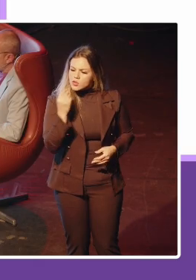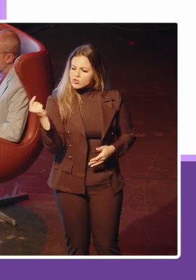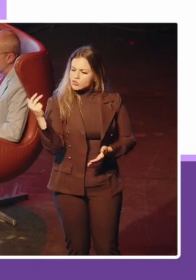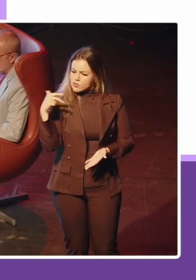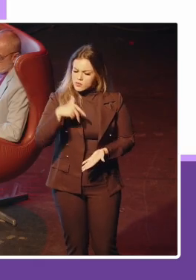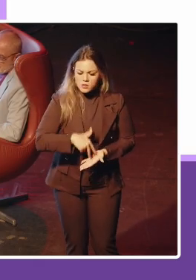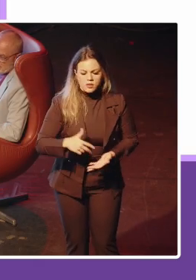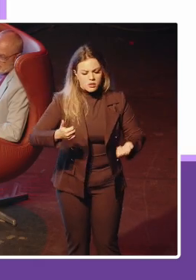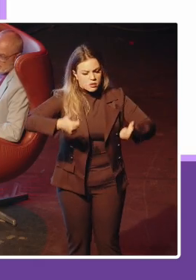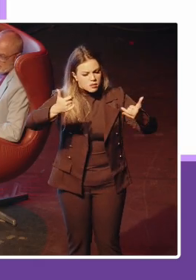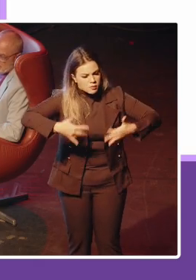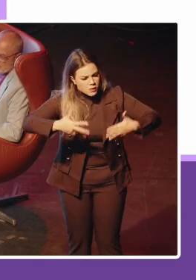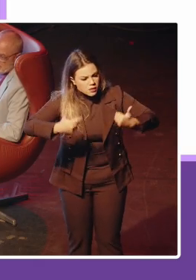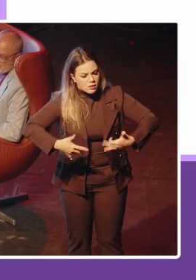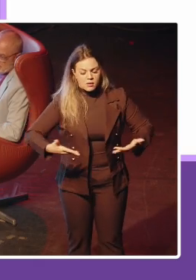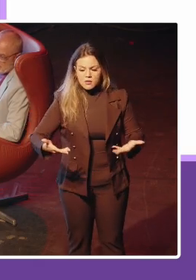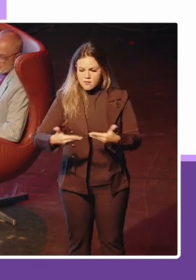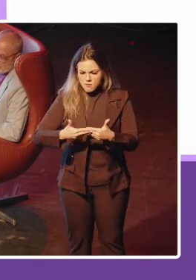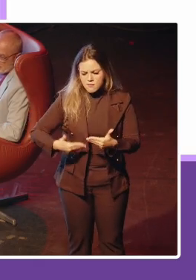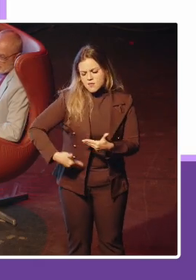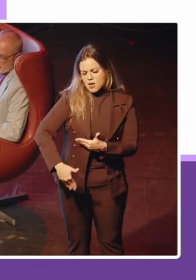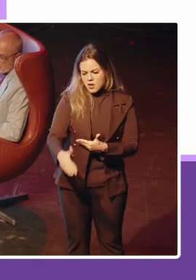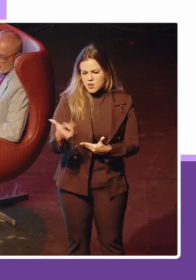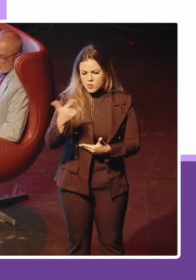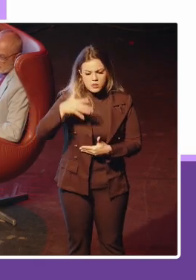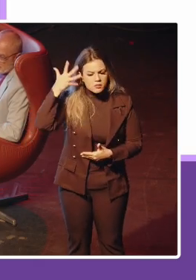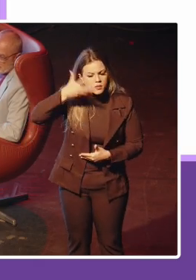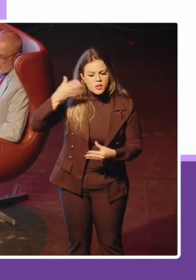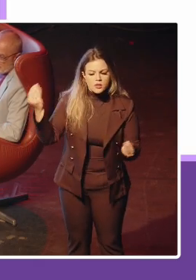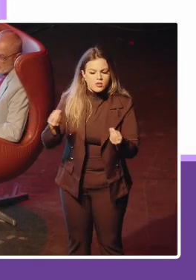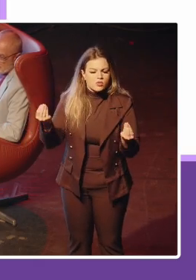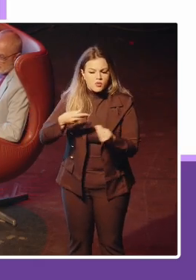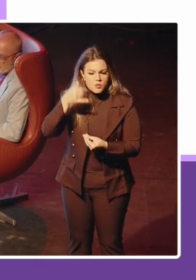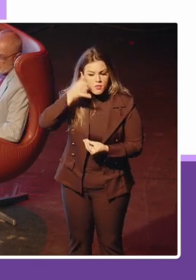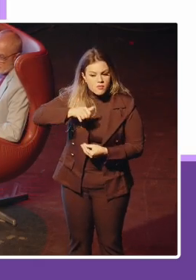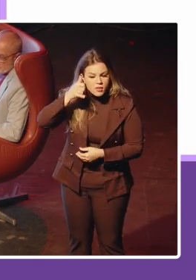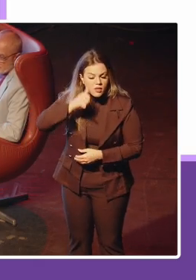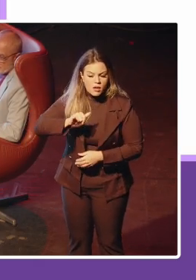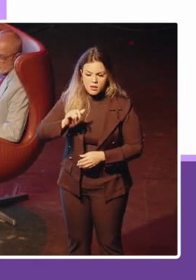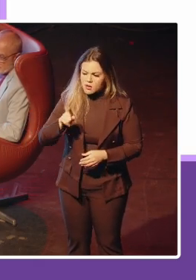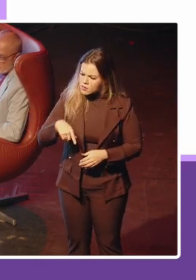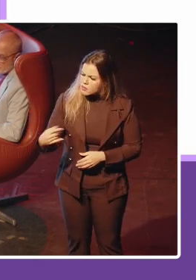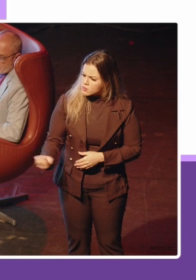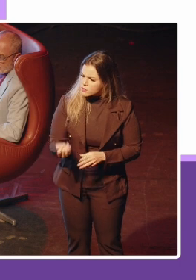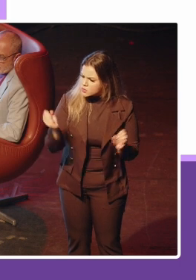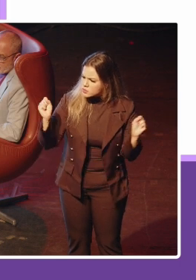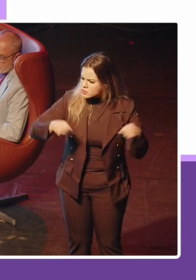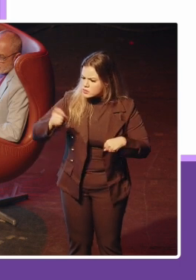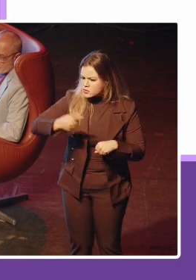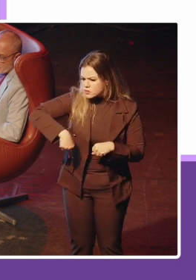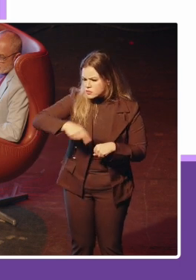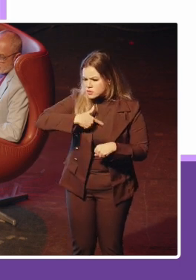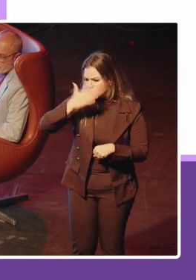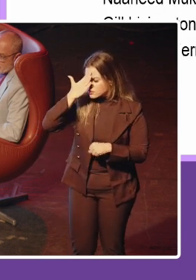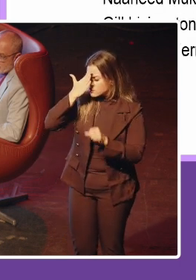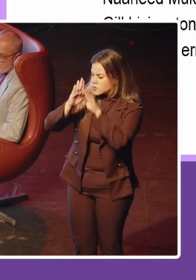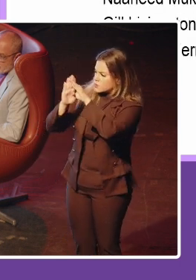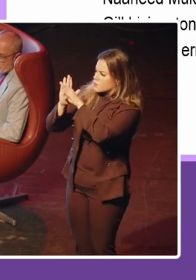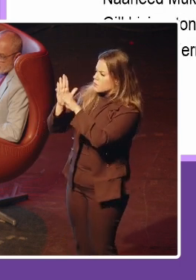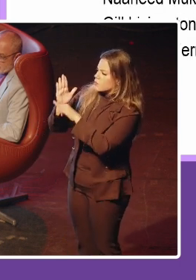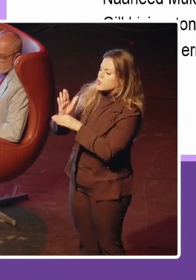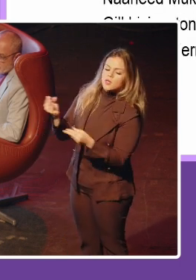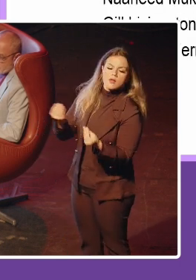aqui. Teremos grandes surpresas um pouco mais tarde sobre prevenção. É muito importante que essa informação